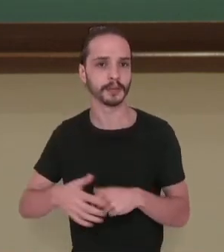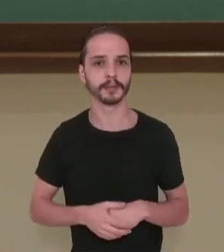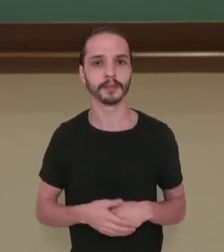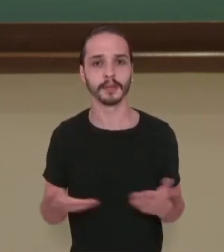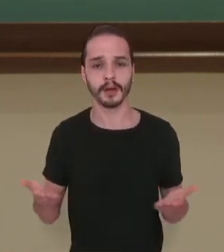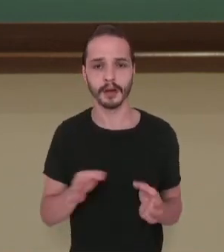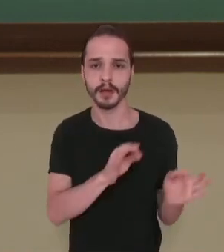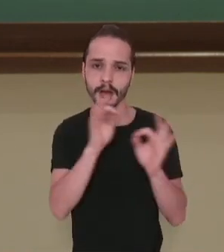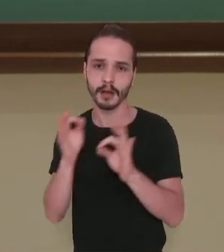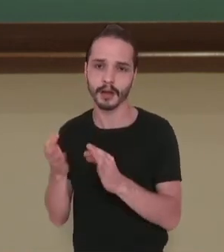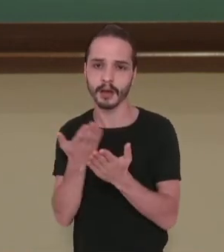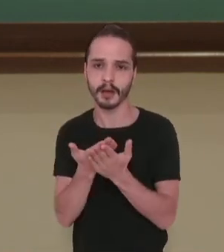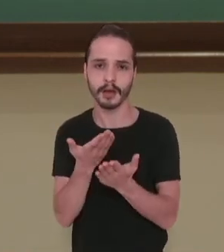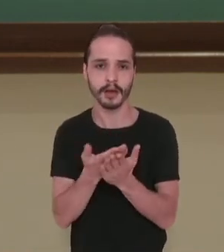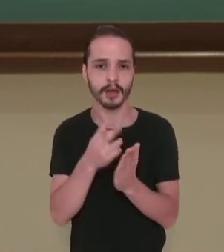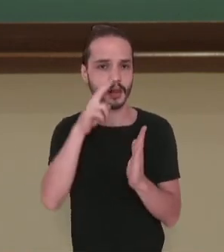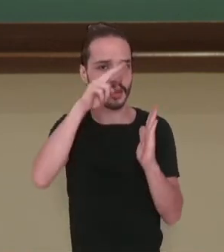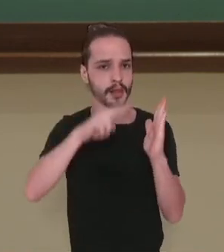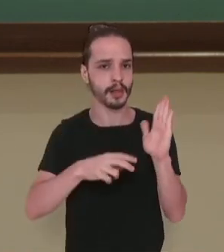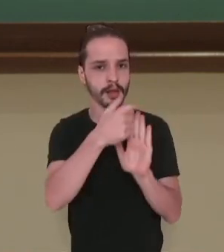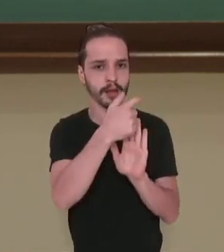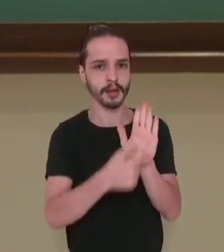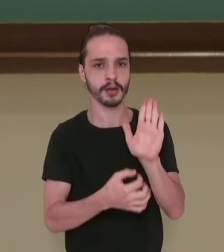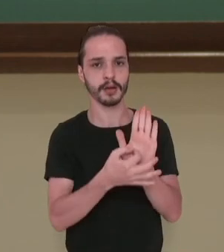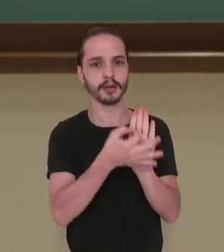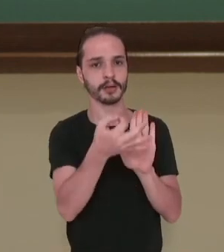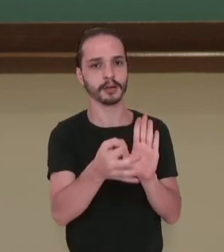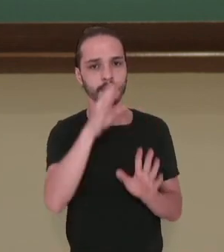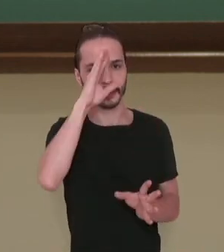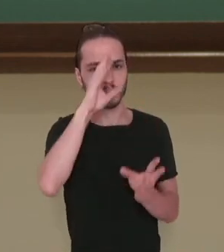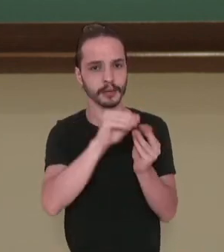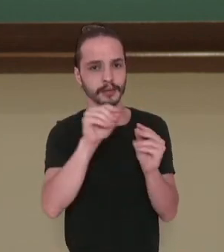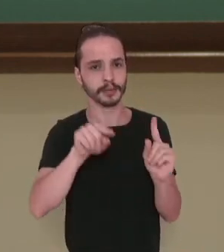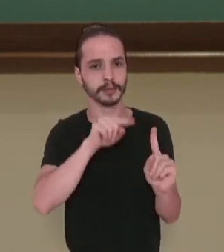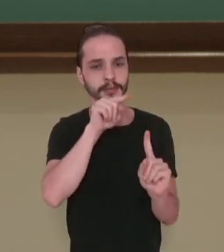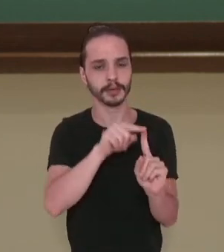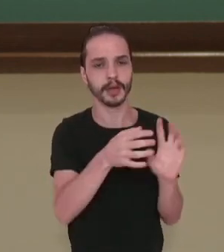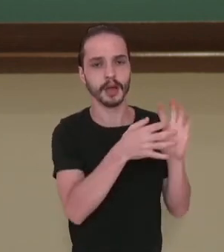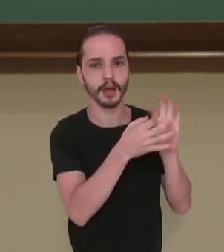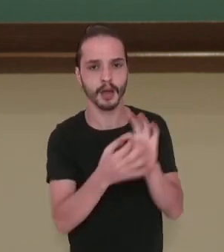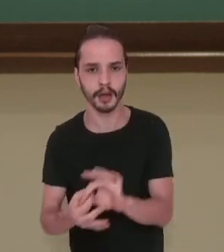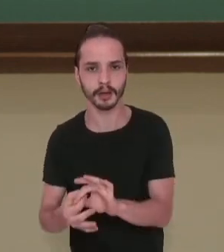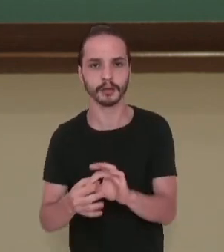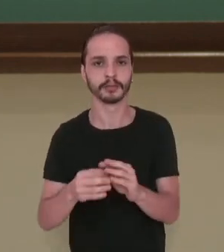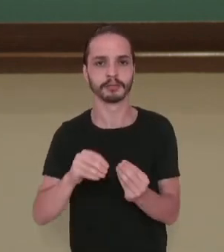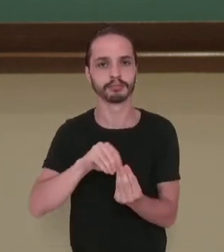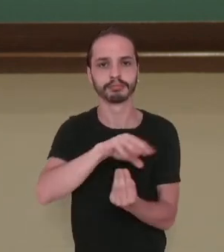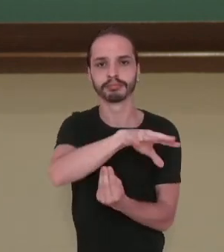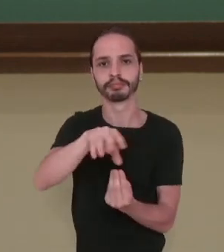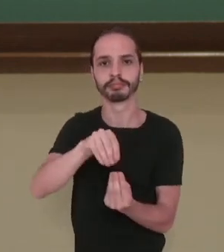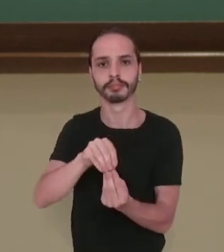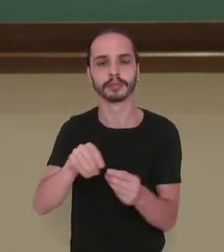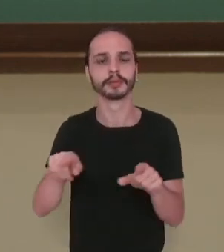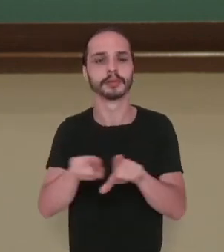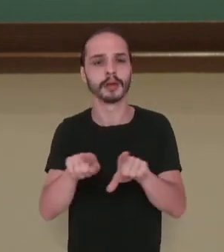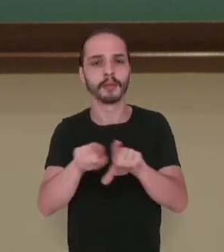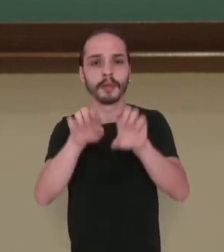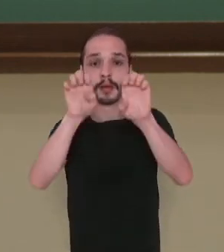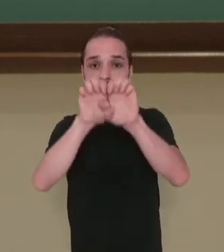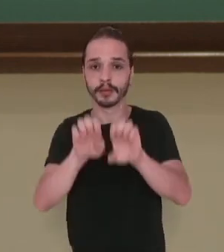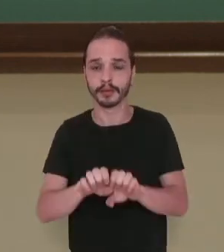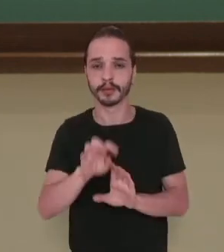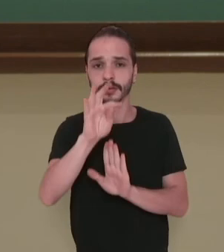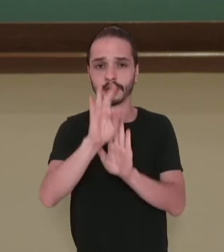nós lemos um artigo de opinião, compreendemos a sua finalidade, seu contexto de circulação e a estrutura do texto. né?